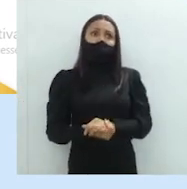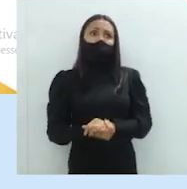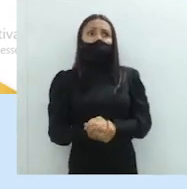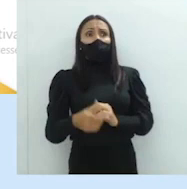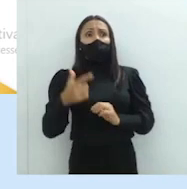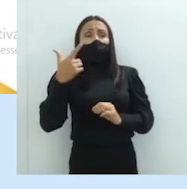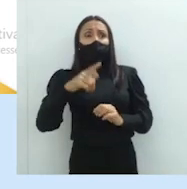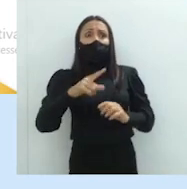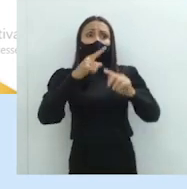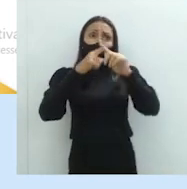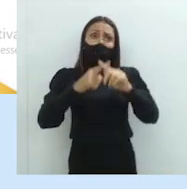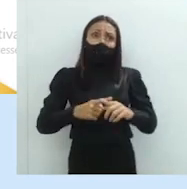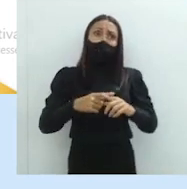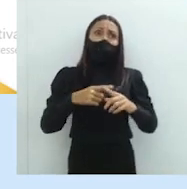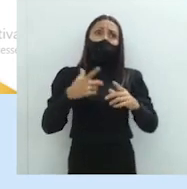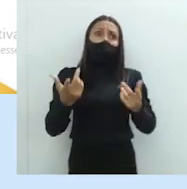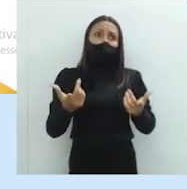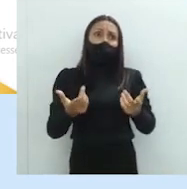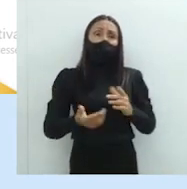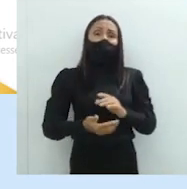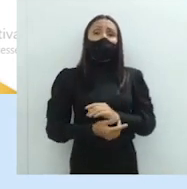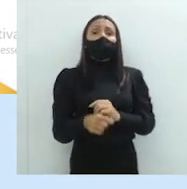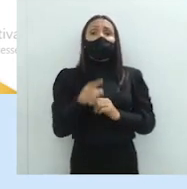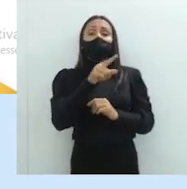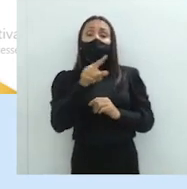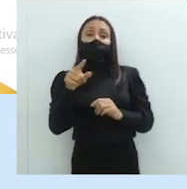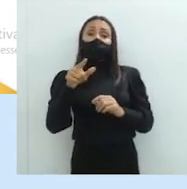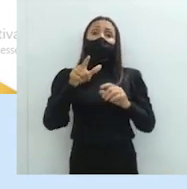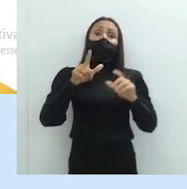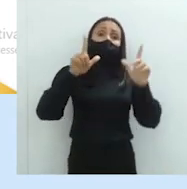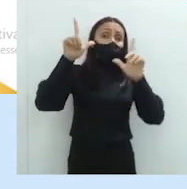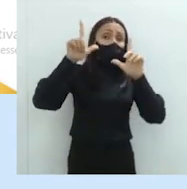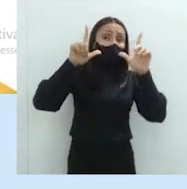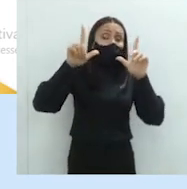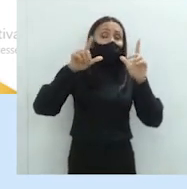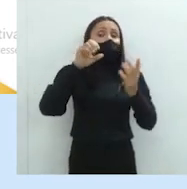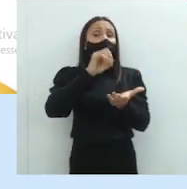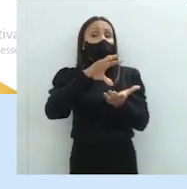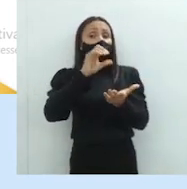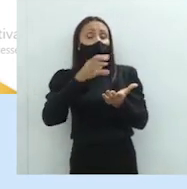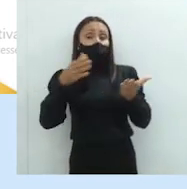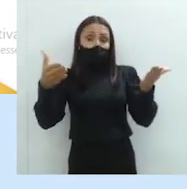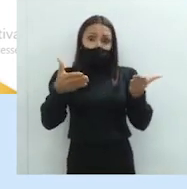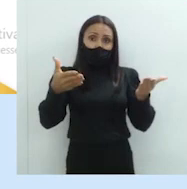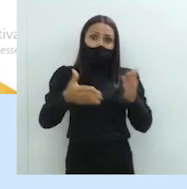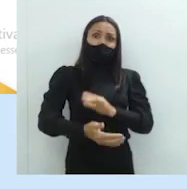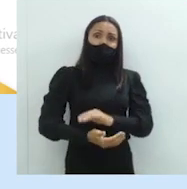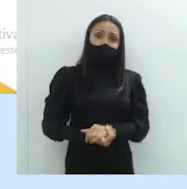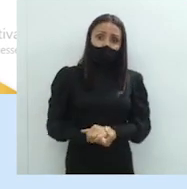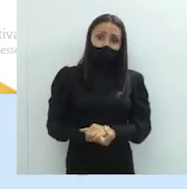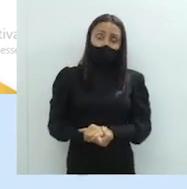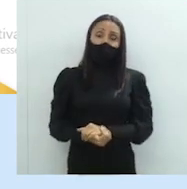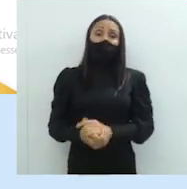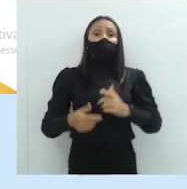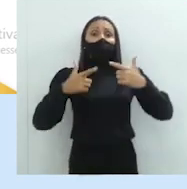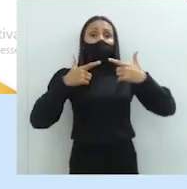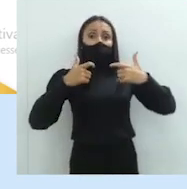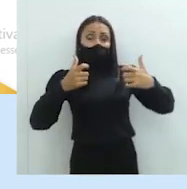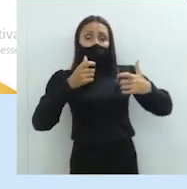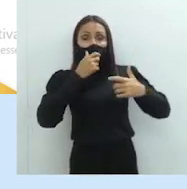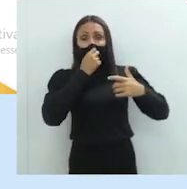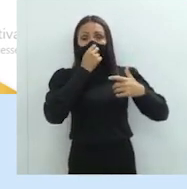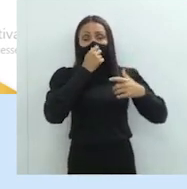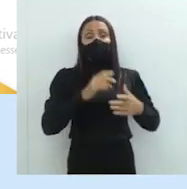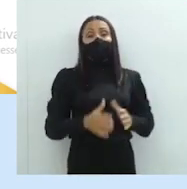conflito, prezados e prezadas que estão assistindo ao EducaPE nesse exato momento, que marcou a Guerra do Paraguai, foi